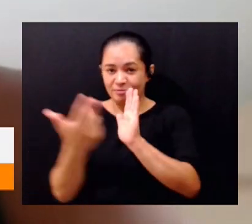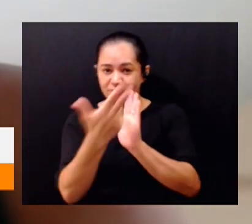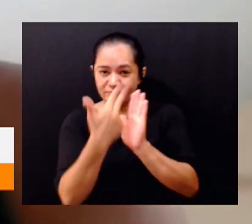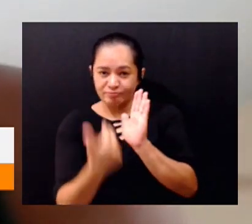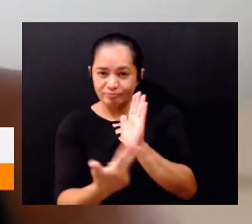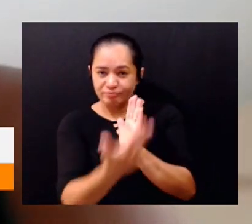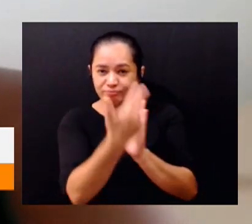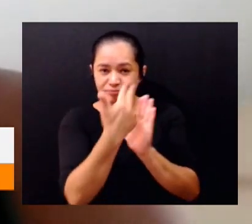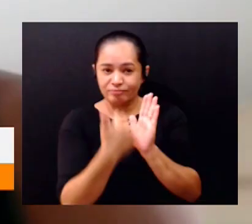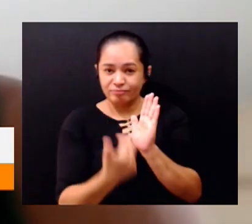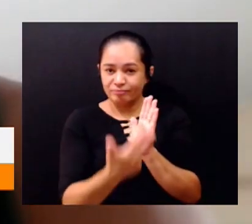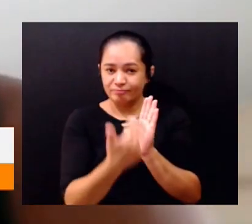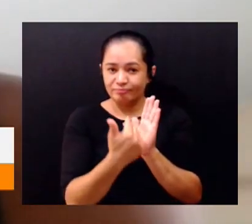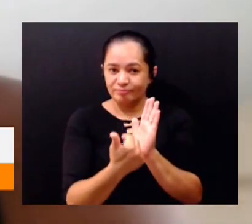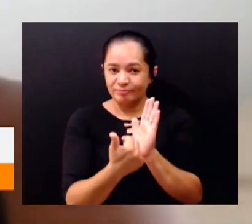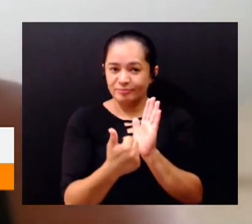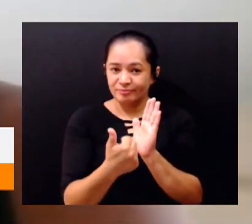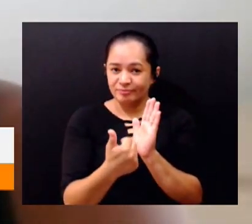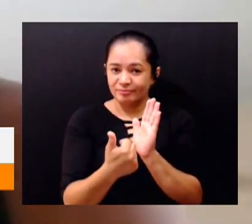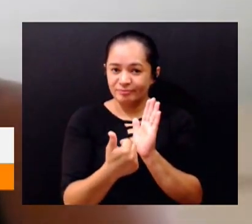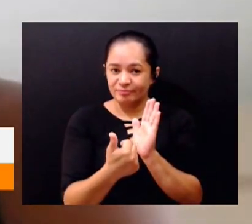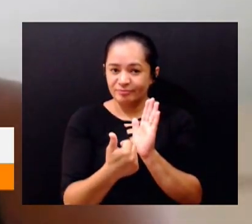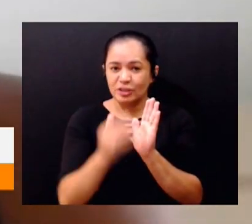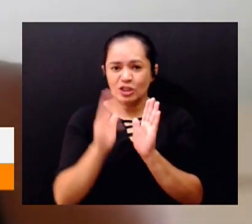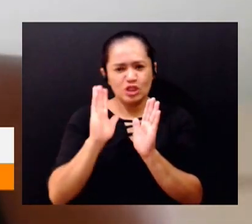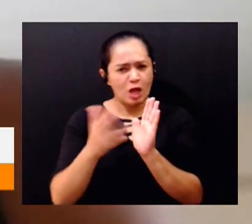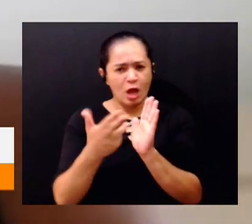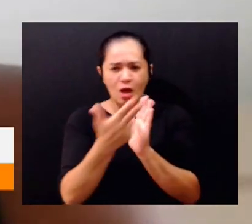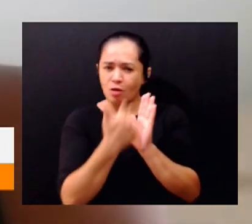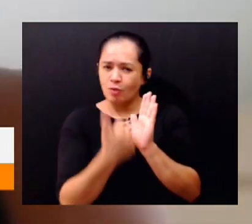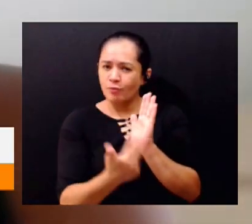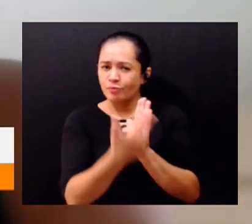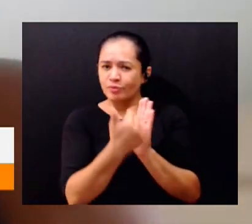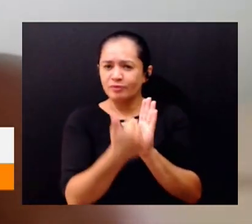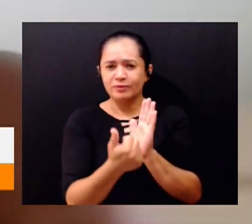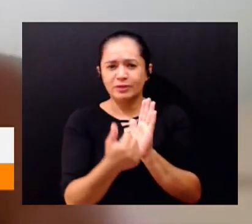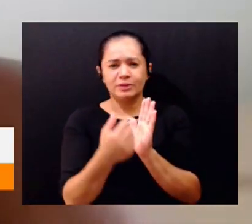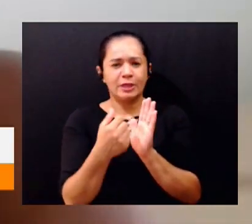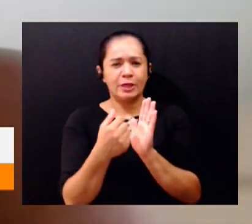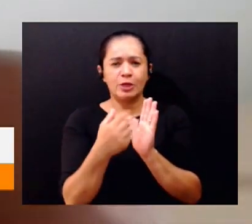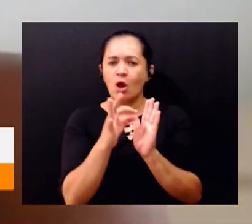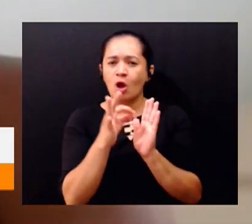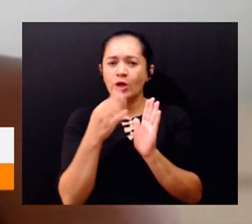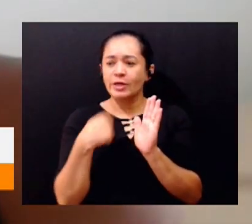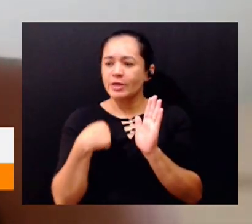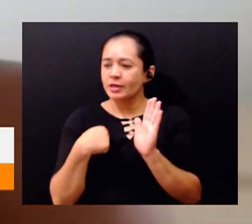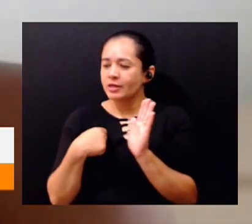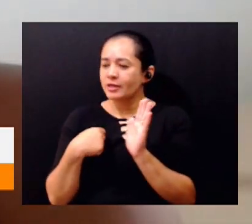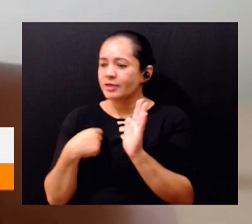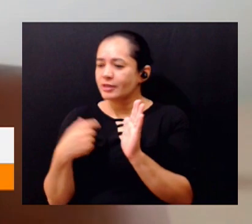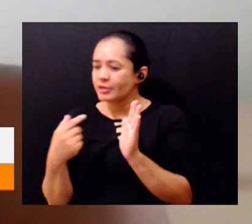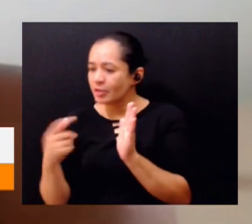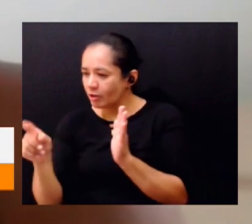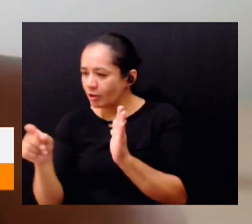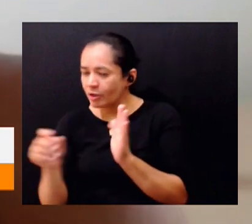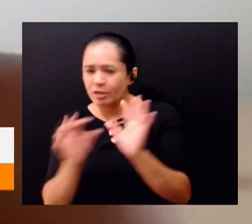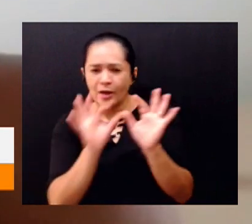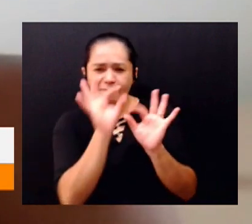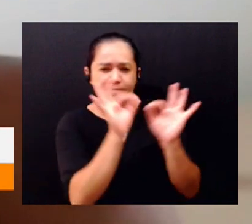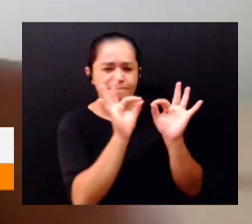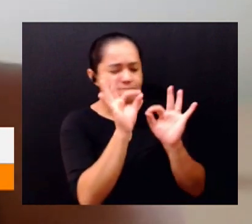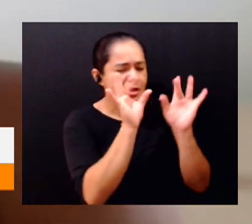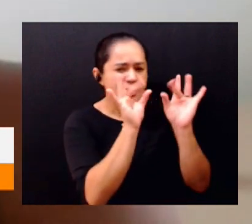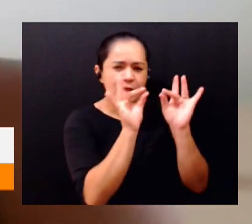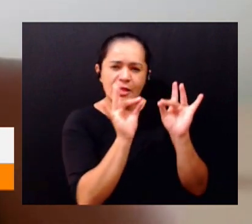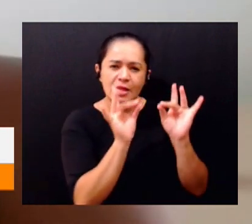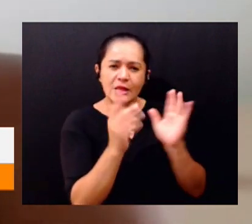rascunho, mas já um desenho bem, bem finalizado, e eu passava limpo num papel muito bom que chamava Schweller, que era um